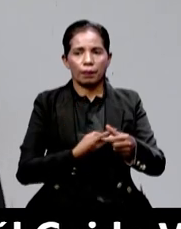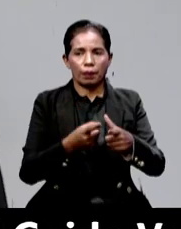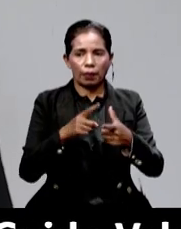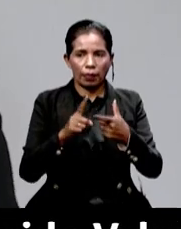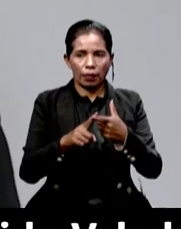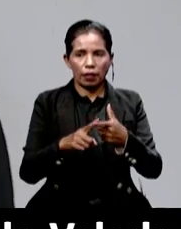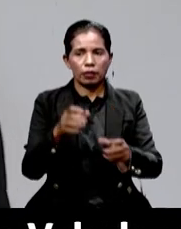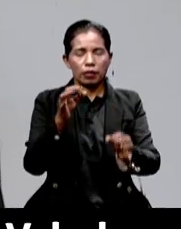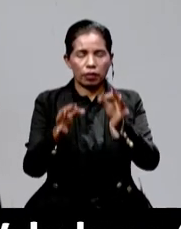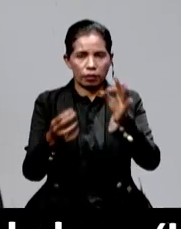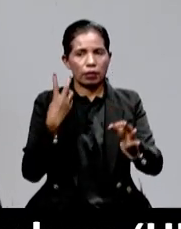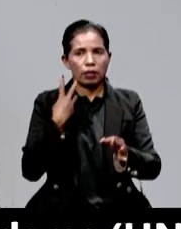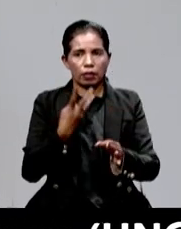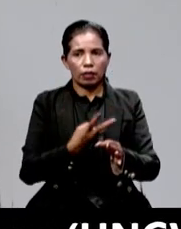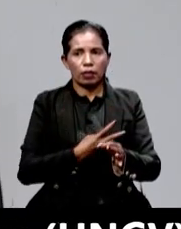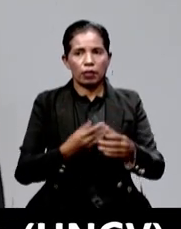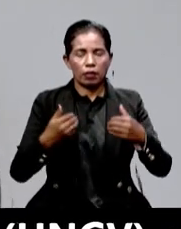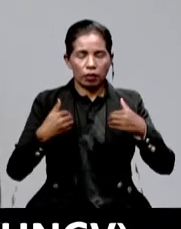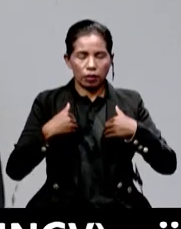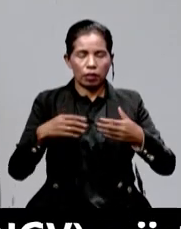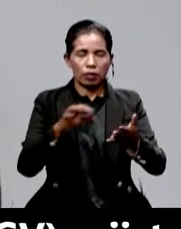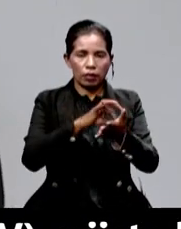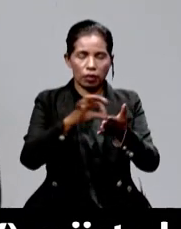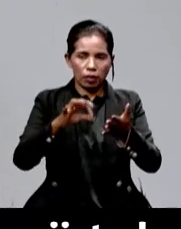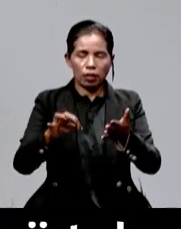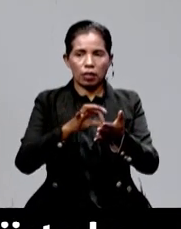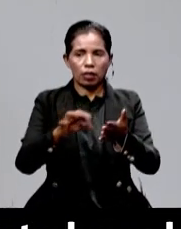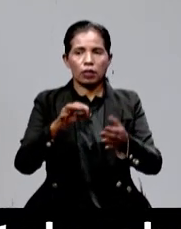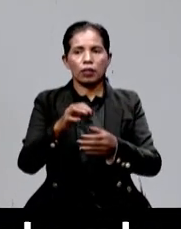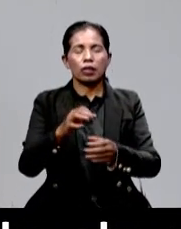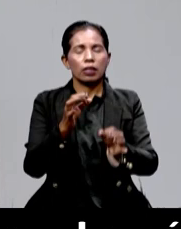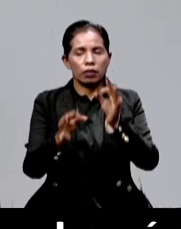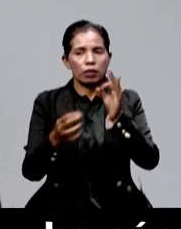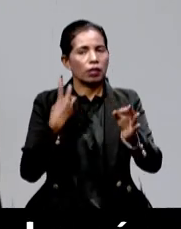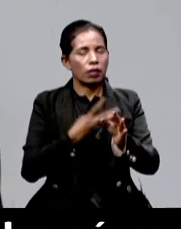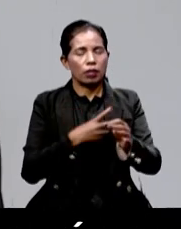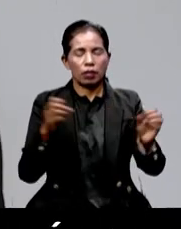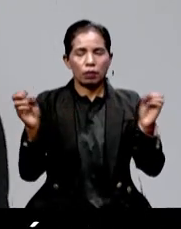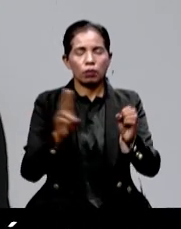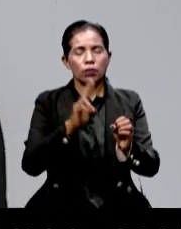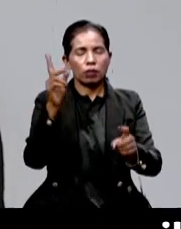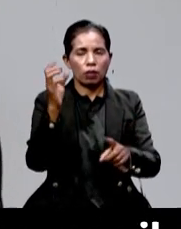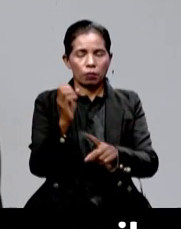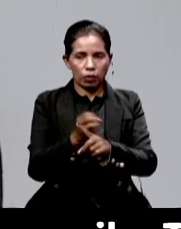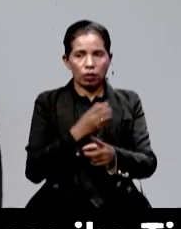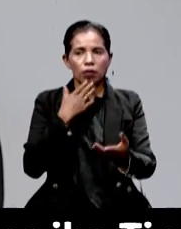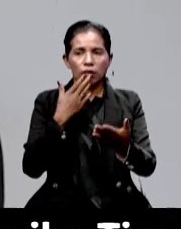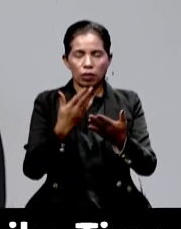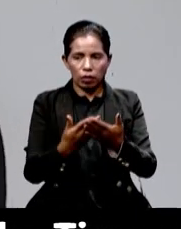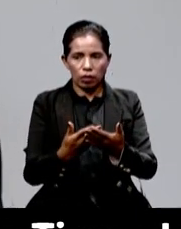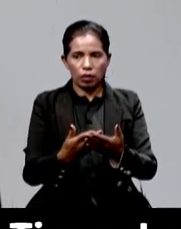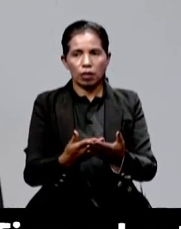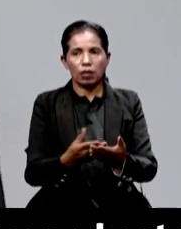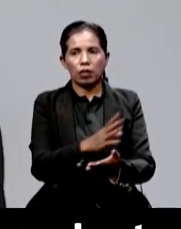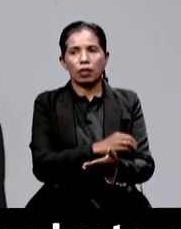no kar ami iha kontratu ni haker kata quando ami la aproveite di dia oportunidade